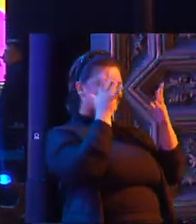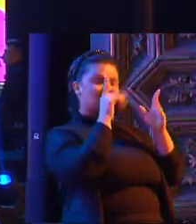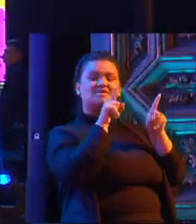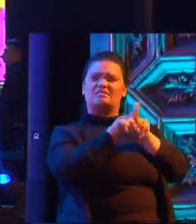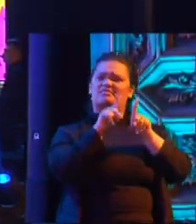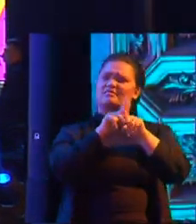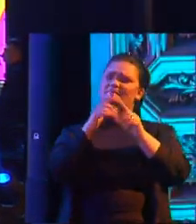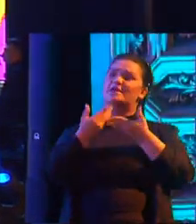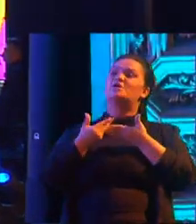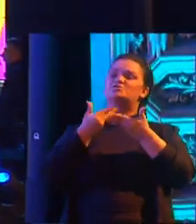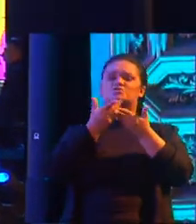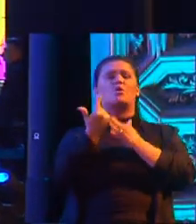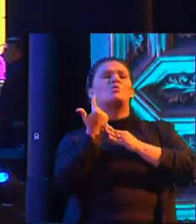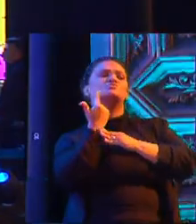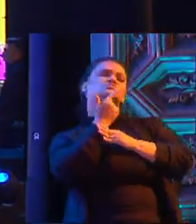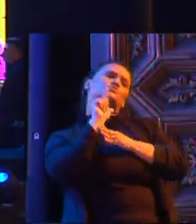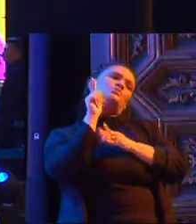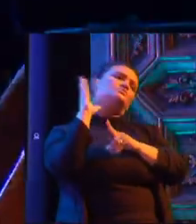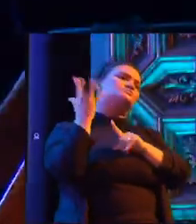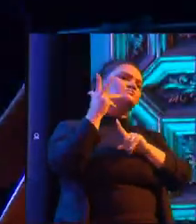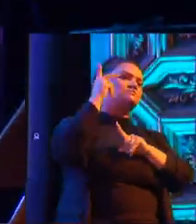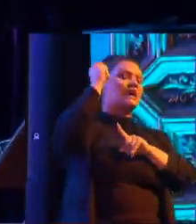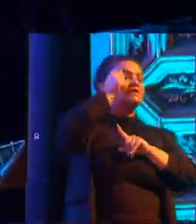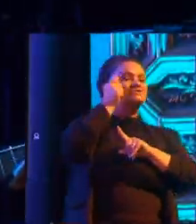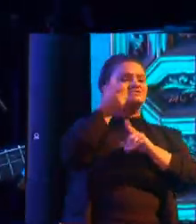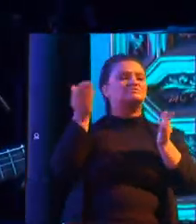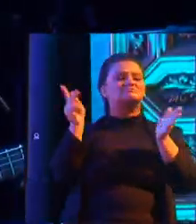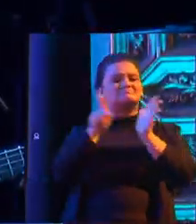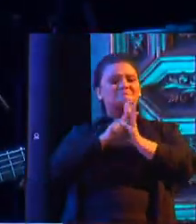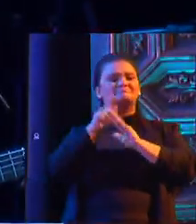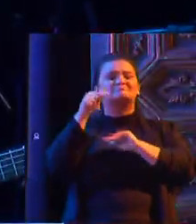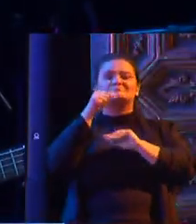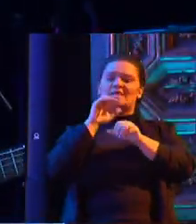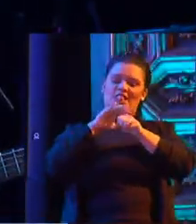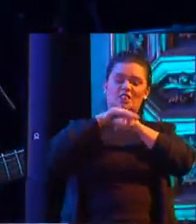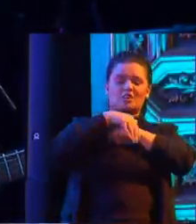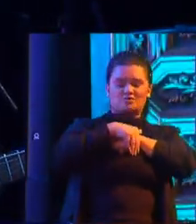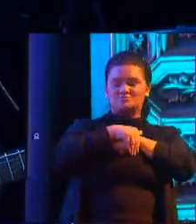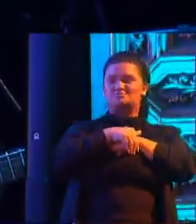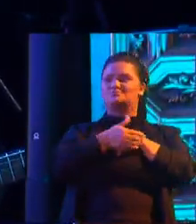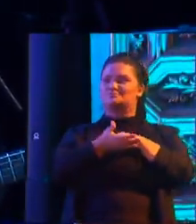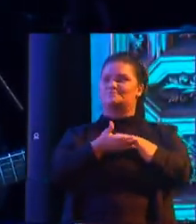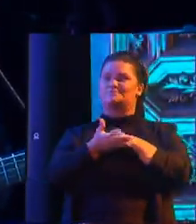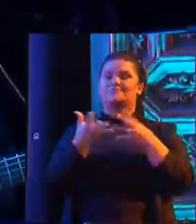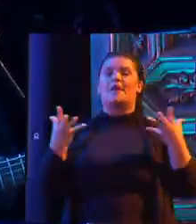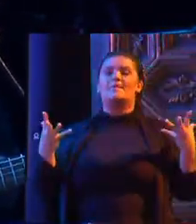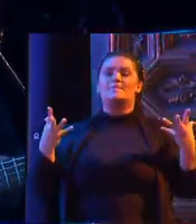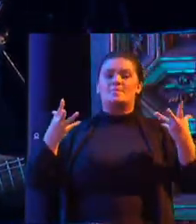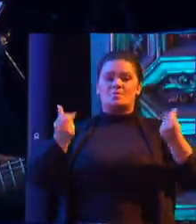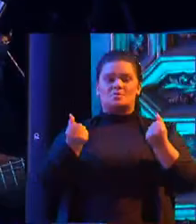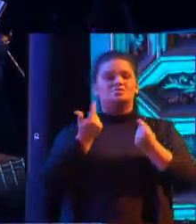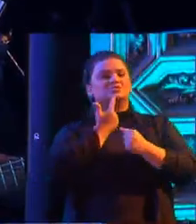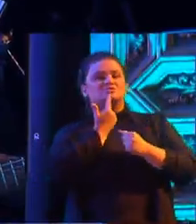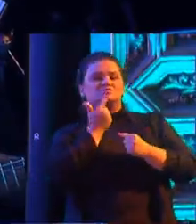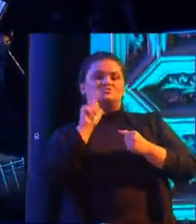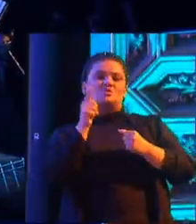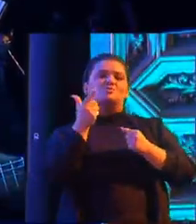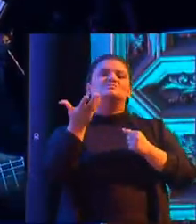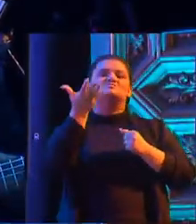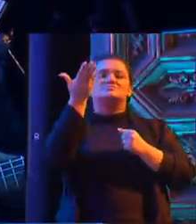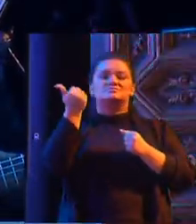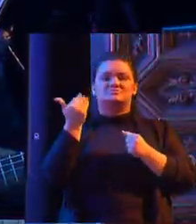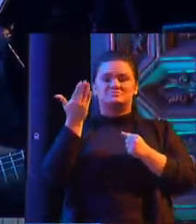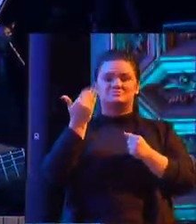com todos os outros artistas incríveis que estão aqui nessa noite e muitas outras ainda hão de vir.